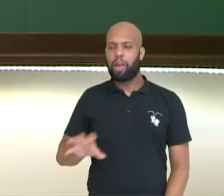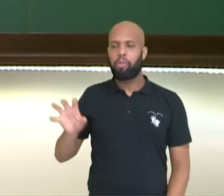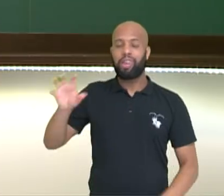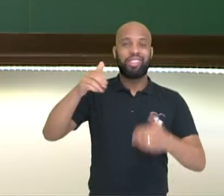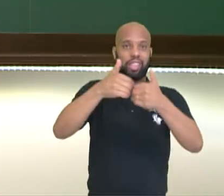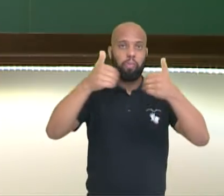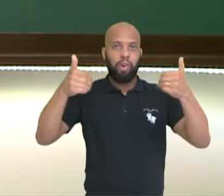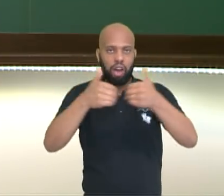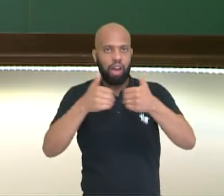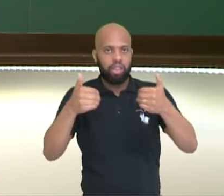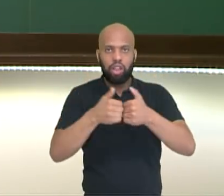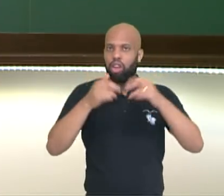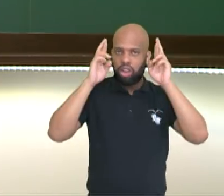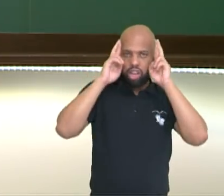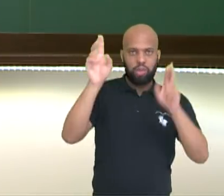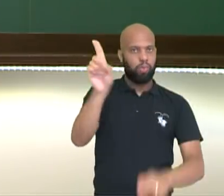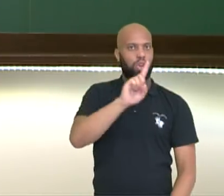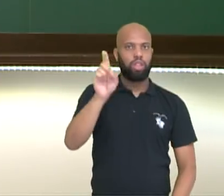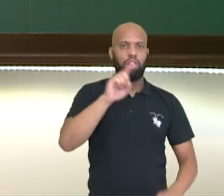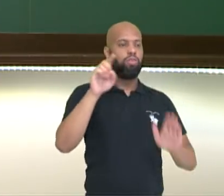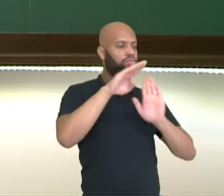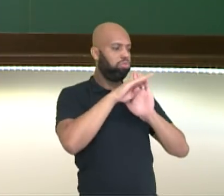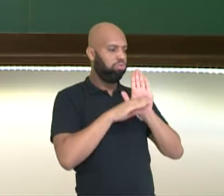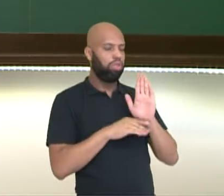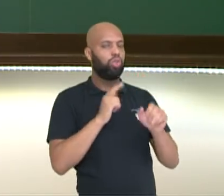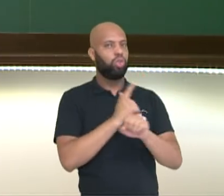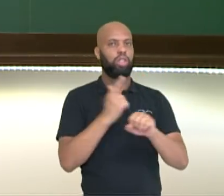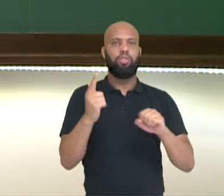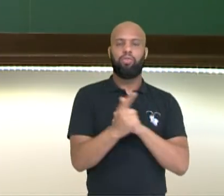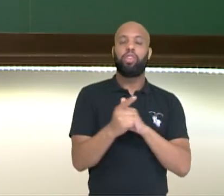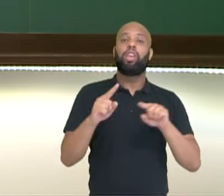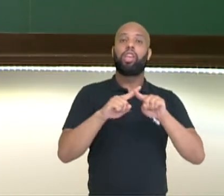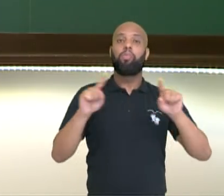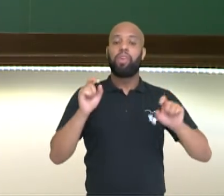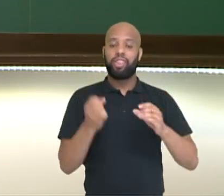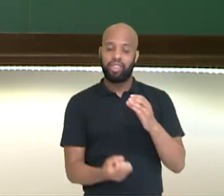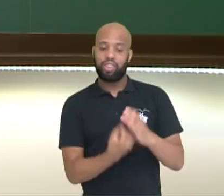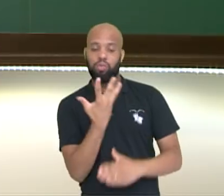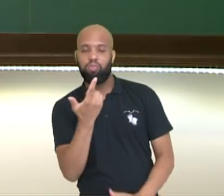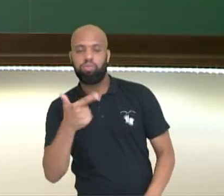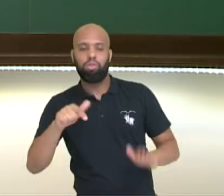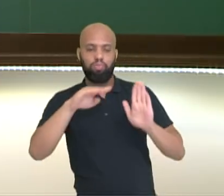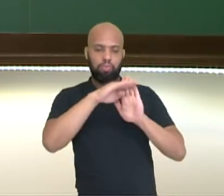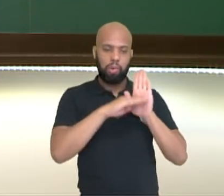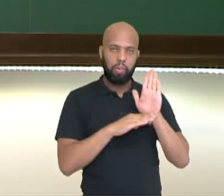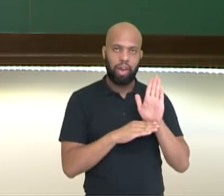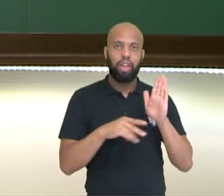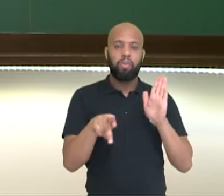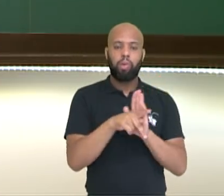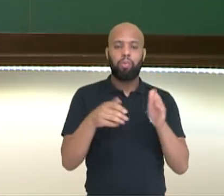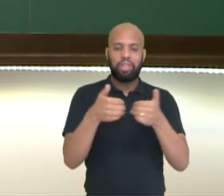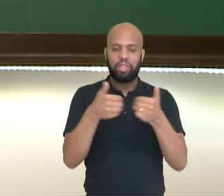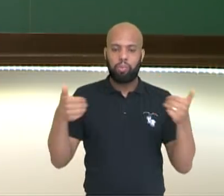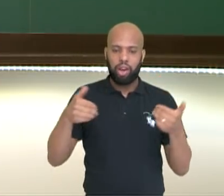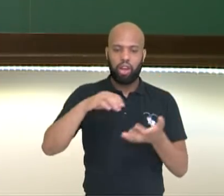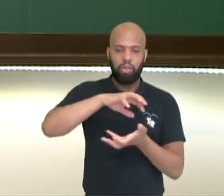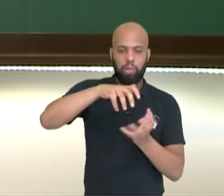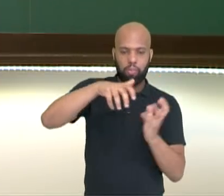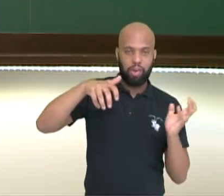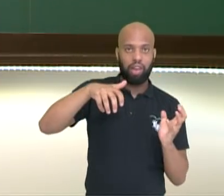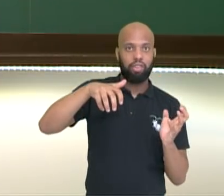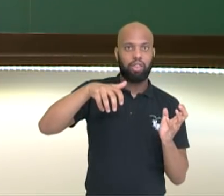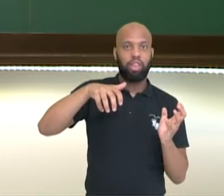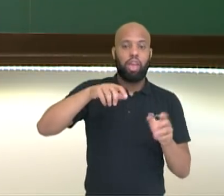não levou em consideração os critérios geográficos, mas ela criou um outro critério para dividir o nosso planeta